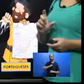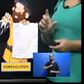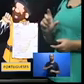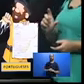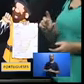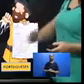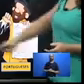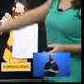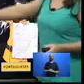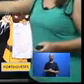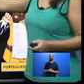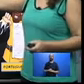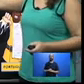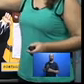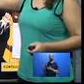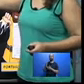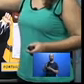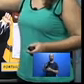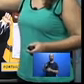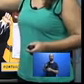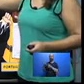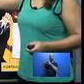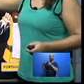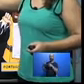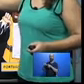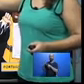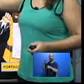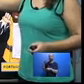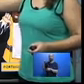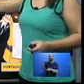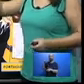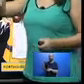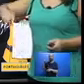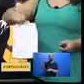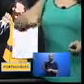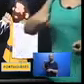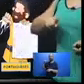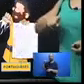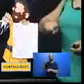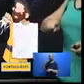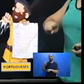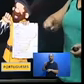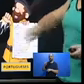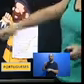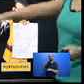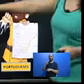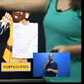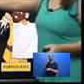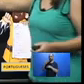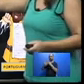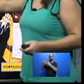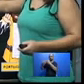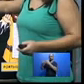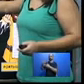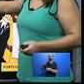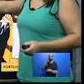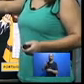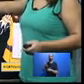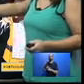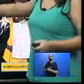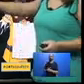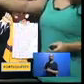verdade, foram um pouco para frente. A de Pernambuco, que era do Duarte Coelho, se eu não me engano, que foi